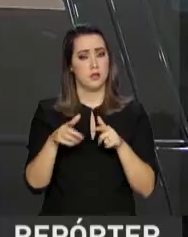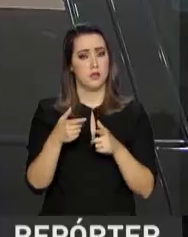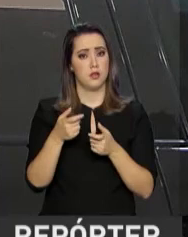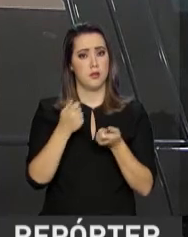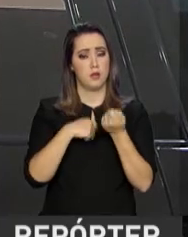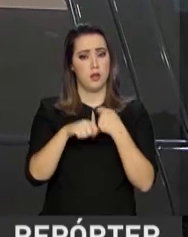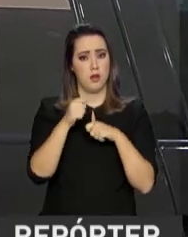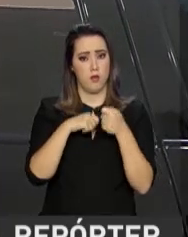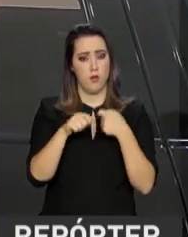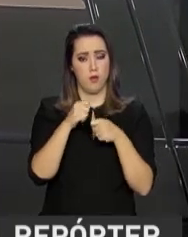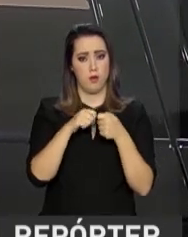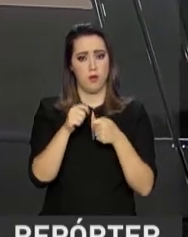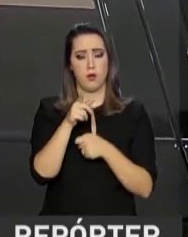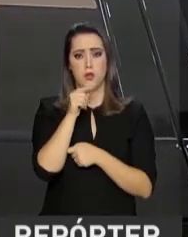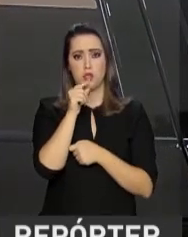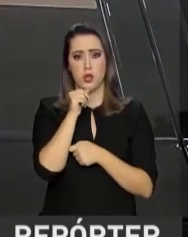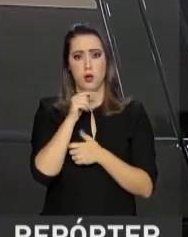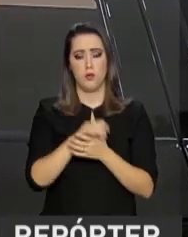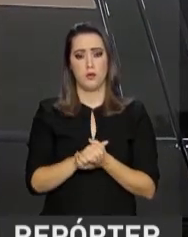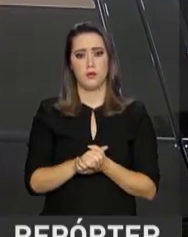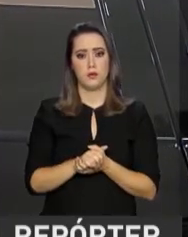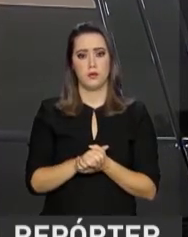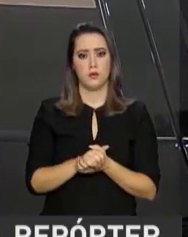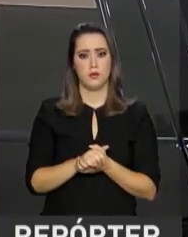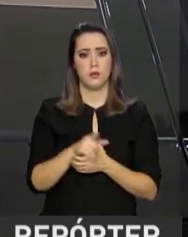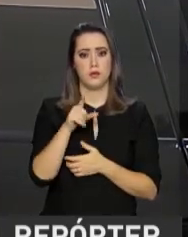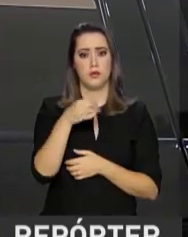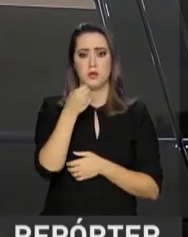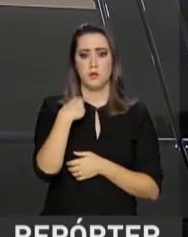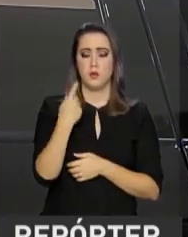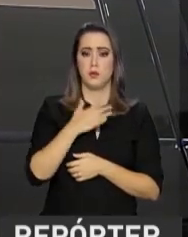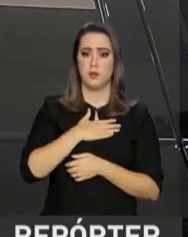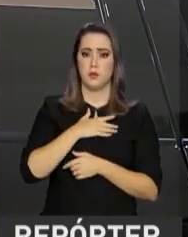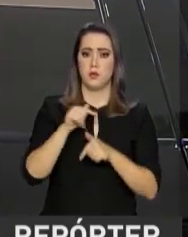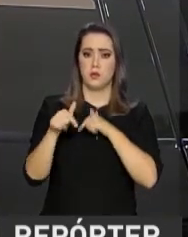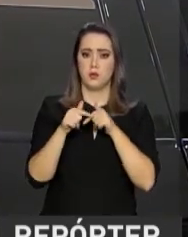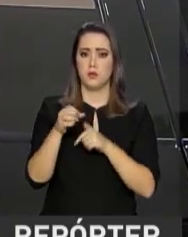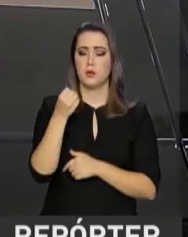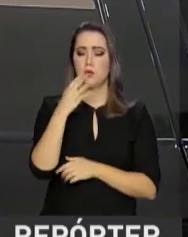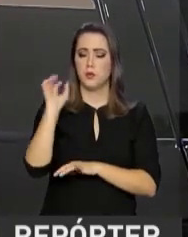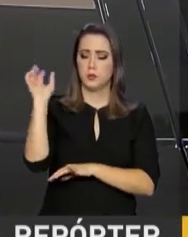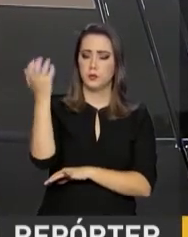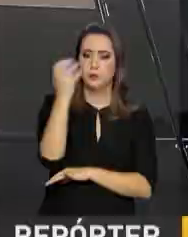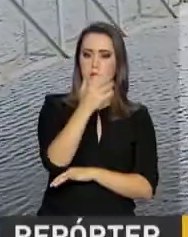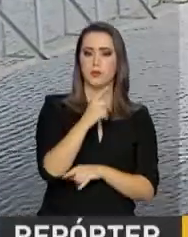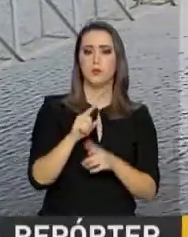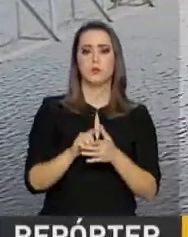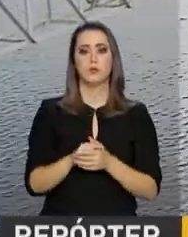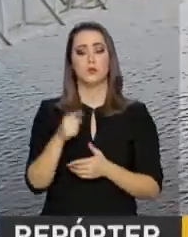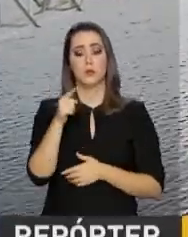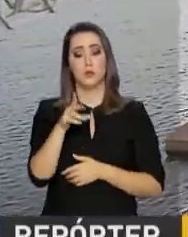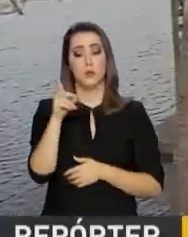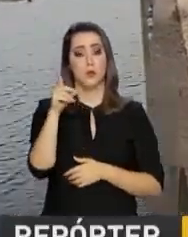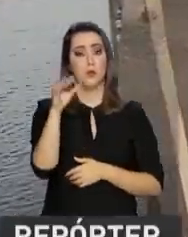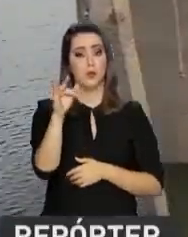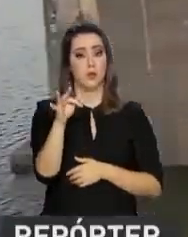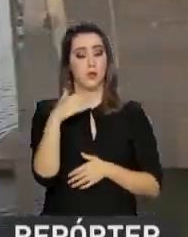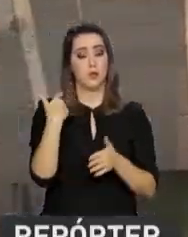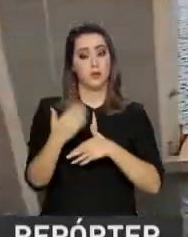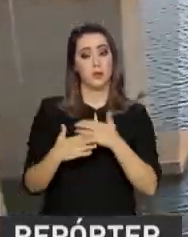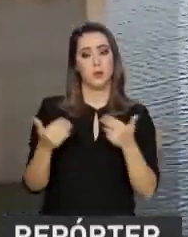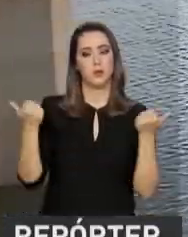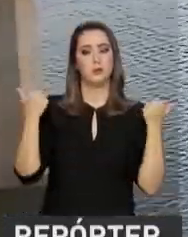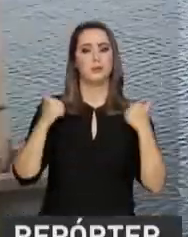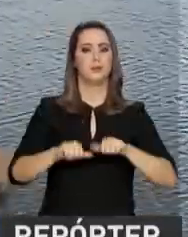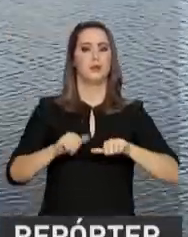água uma vantagem pro pro meu negócio é uma vantagem para o meio ambiente para a natureza o distrito federal passa pela